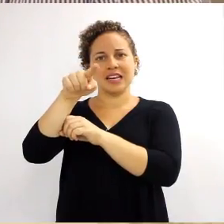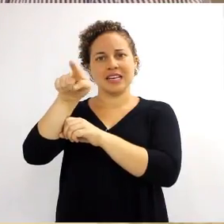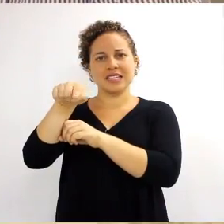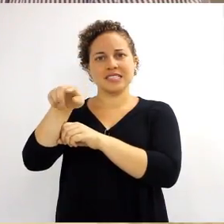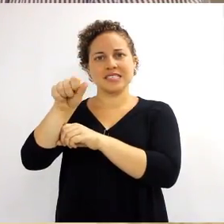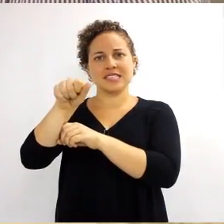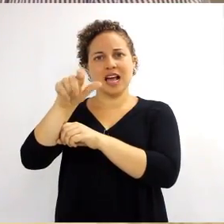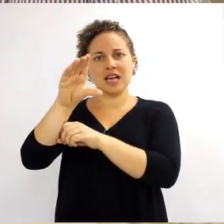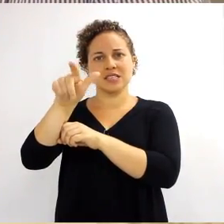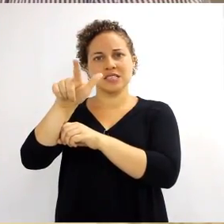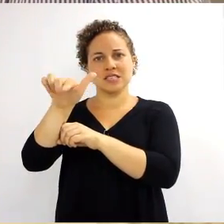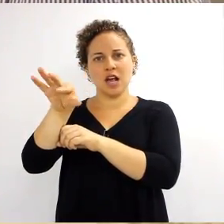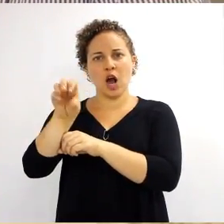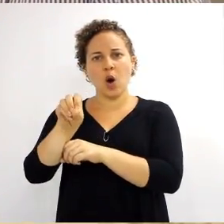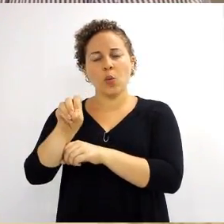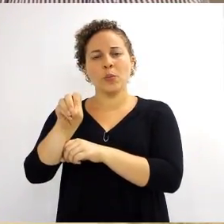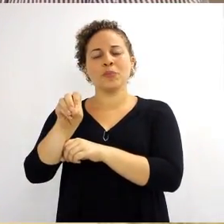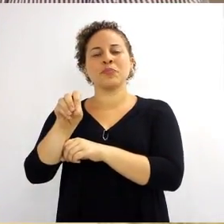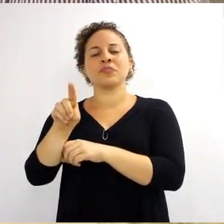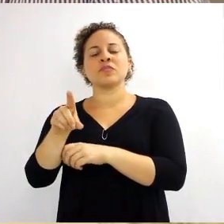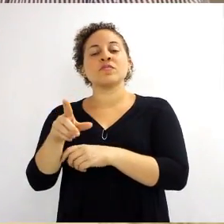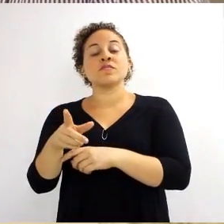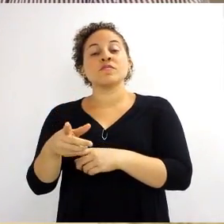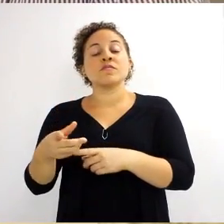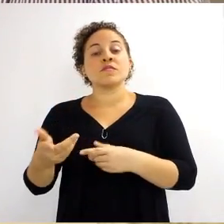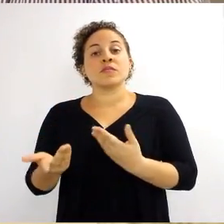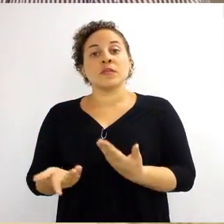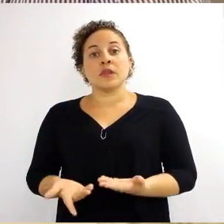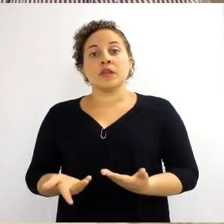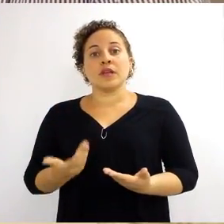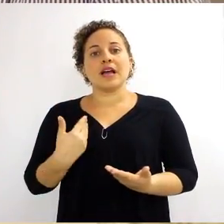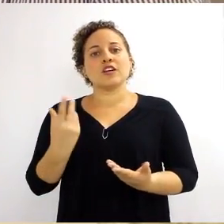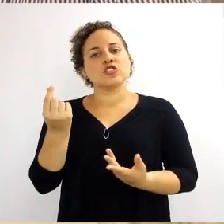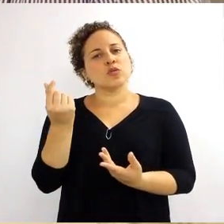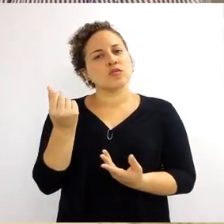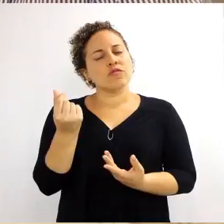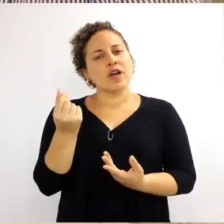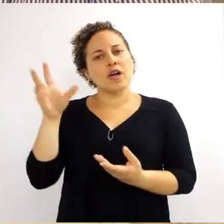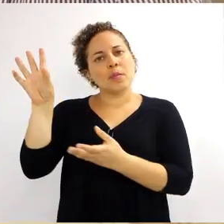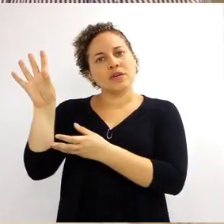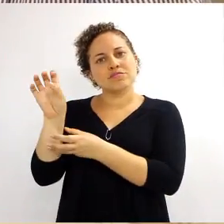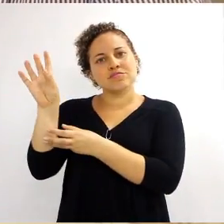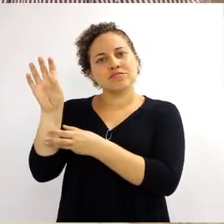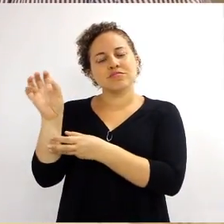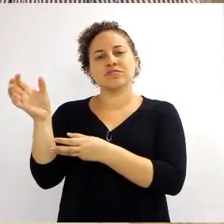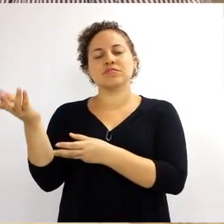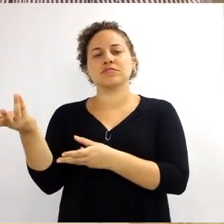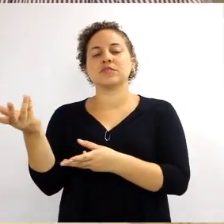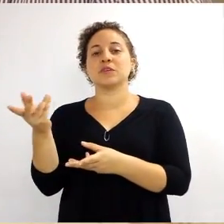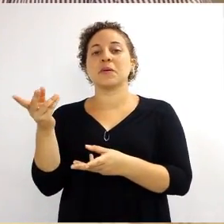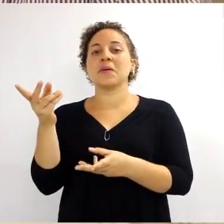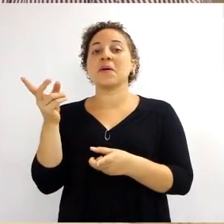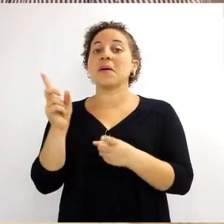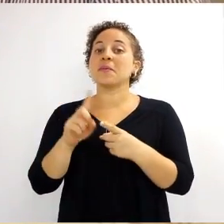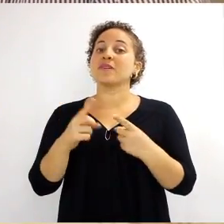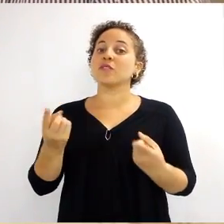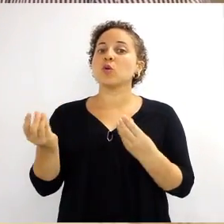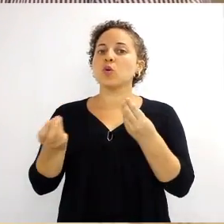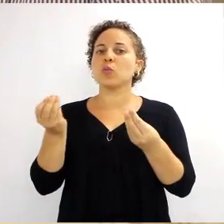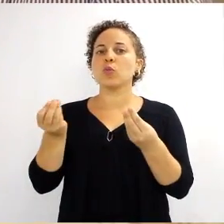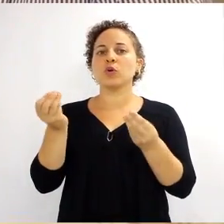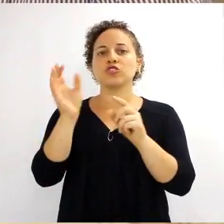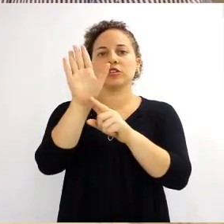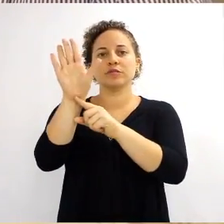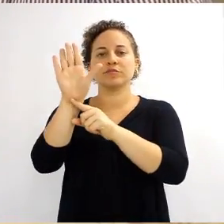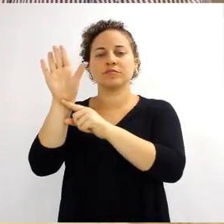de verba, a nossa diretoria vem lutando aí para ver se melhora a nossa condição com relação à sinalização,